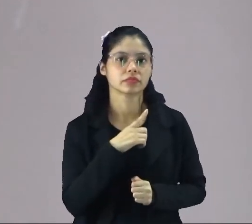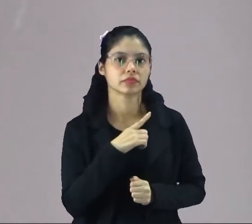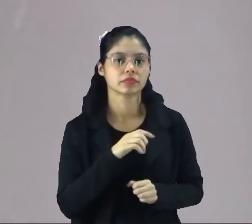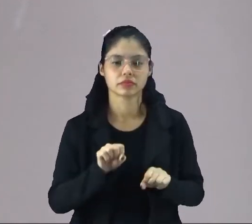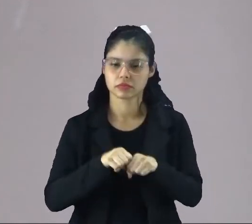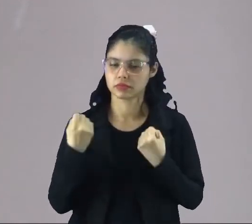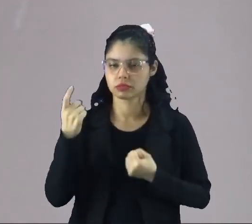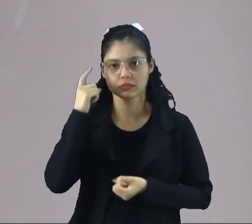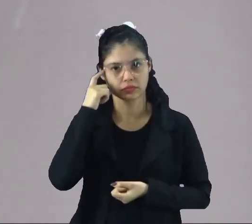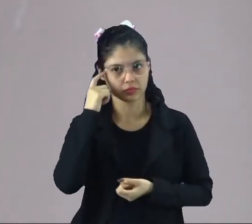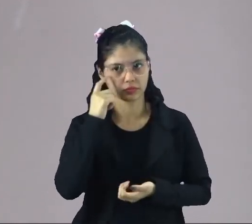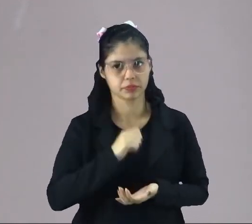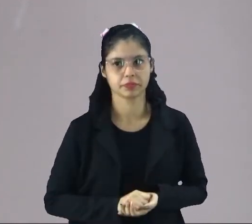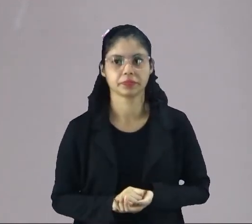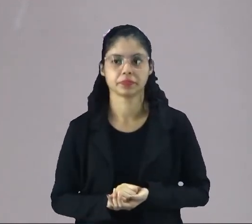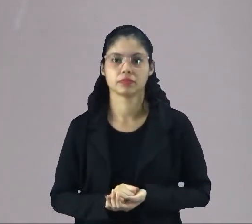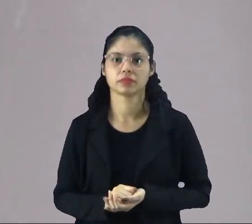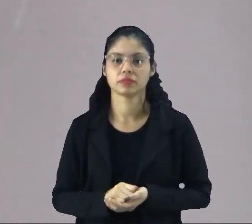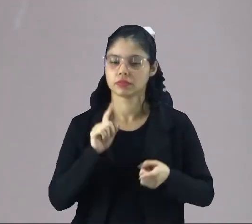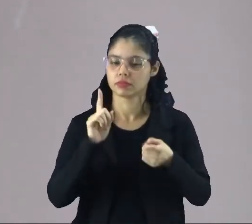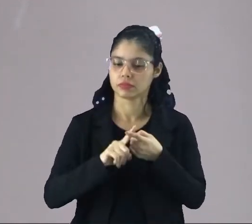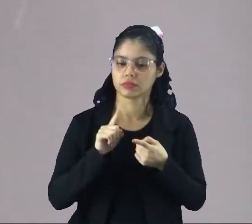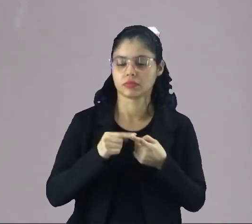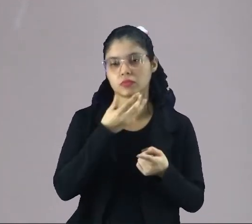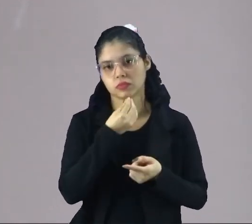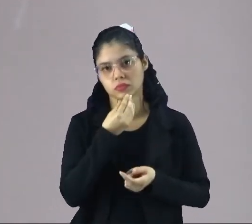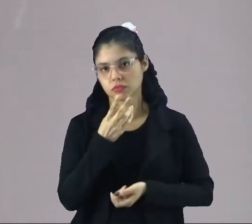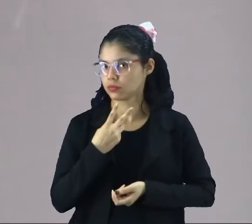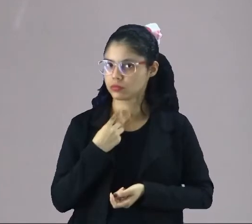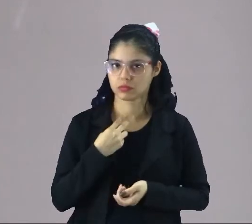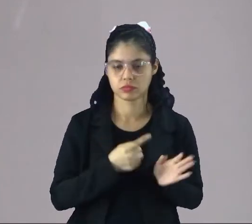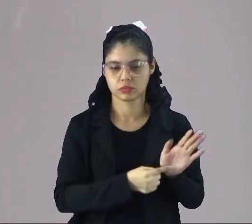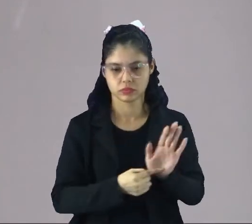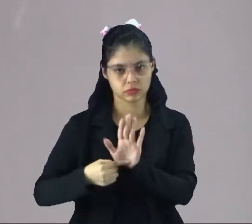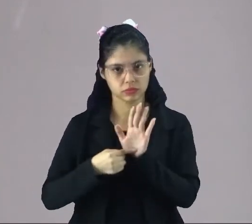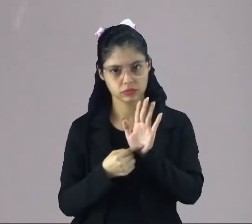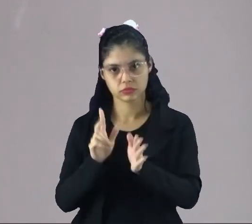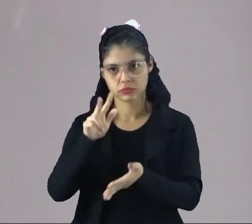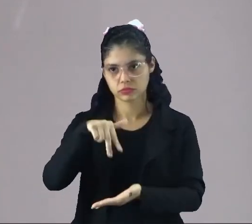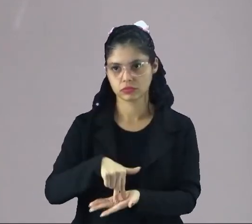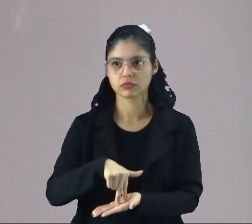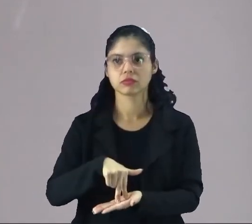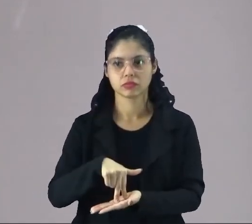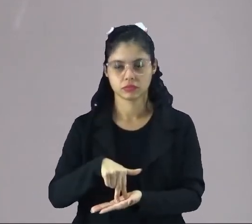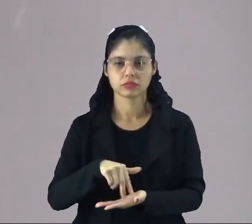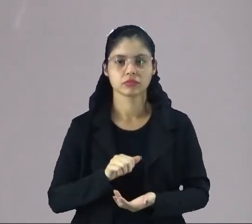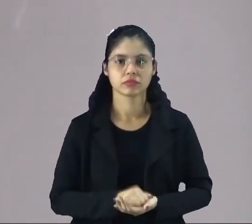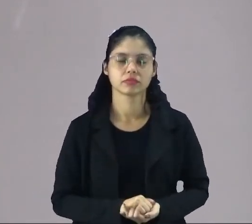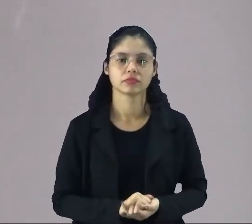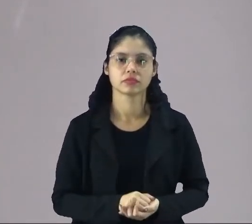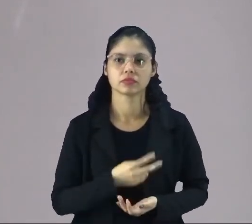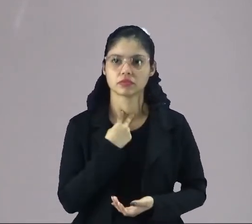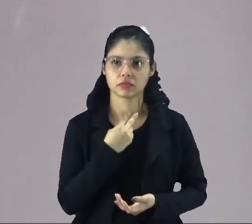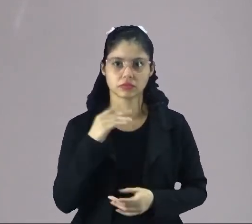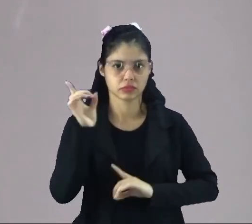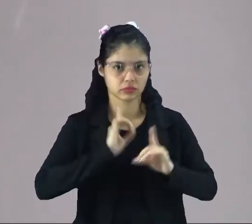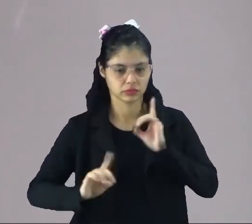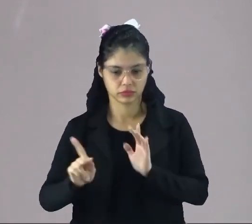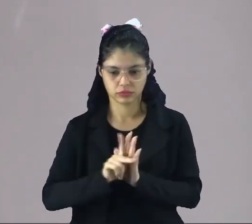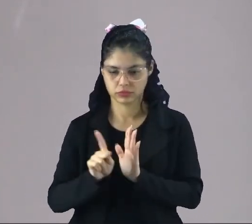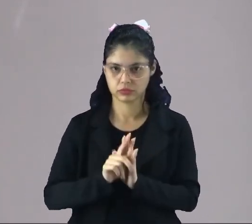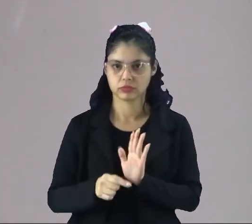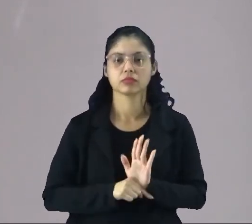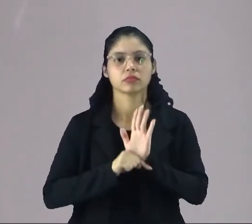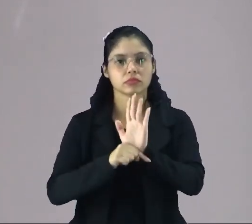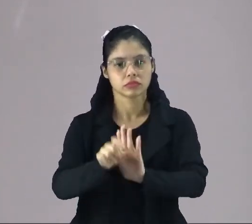quebra de pensamento. Não é porque ele é homem que ele não pode representar um Deus, né? Até porque ele não é um Deus específico, ele